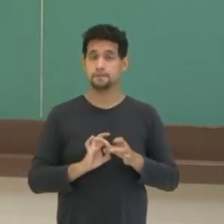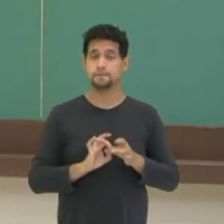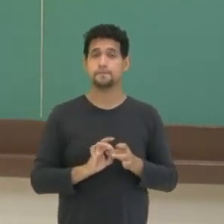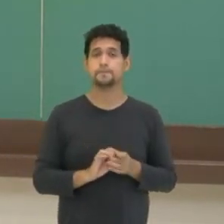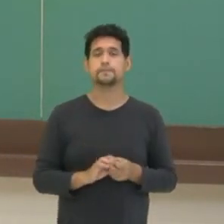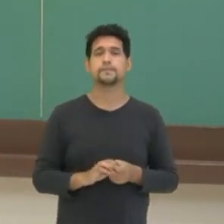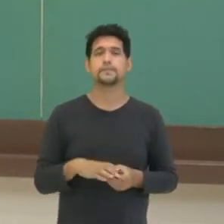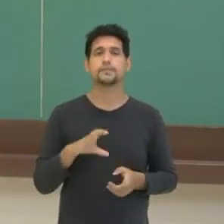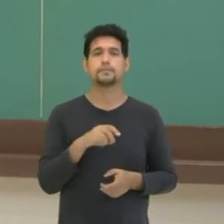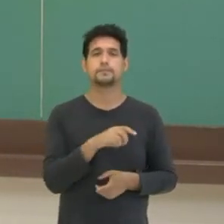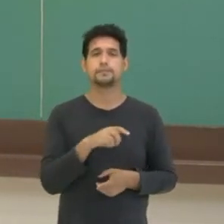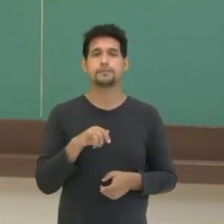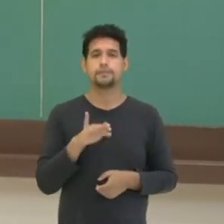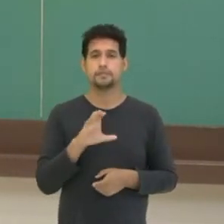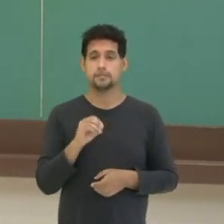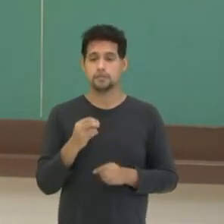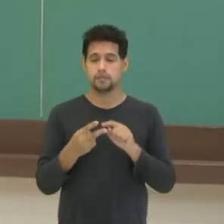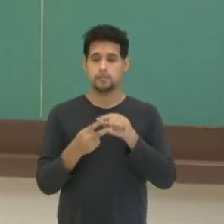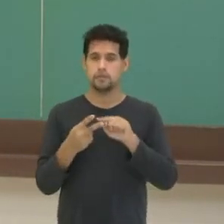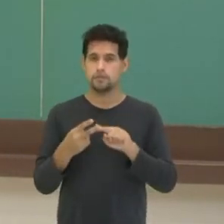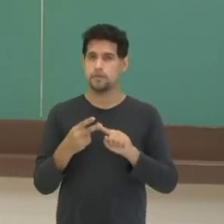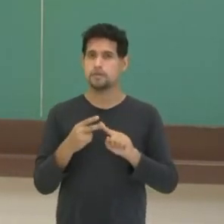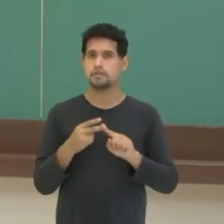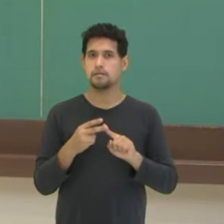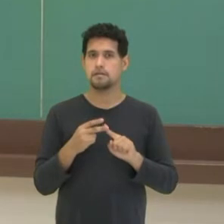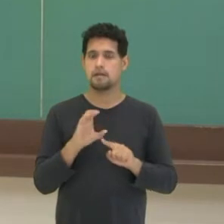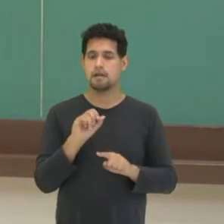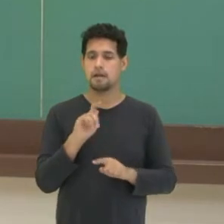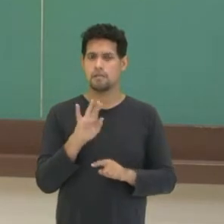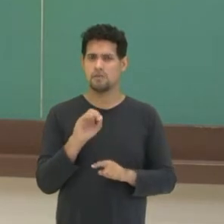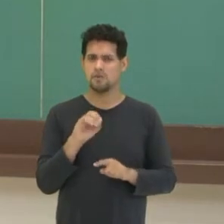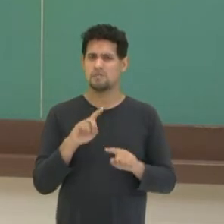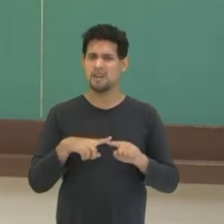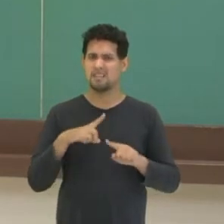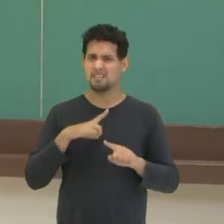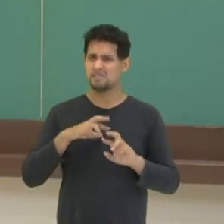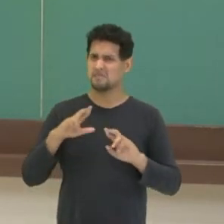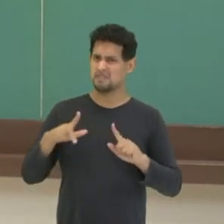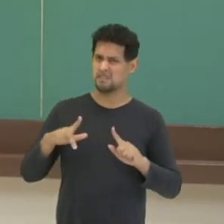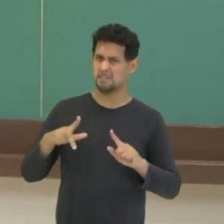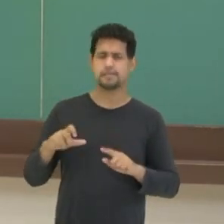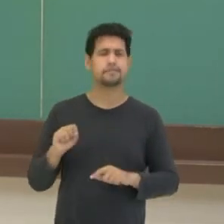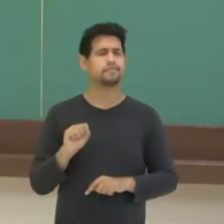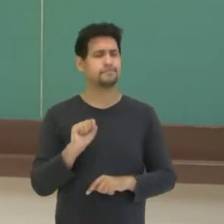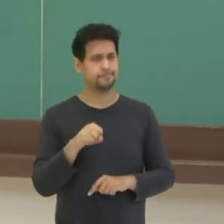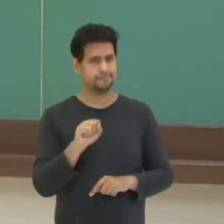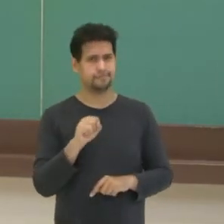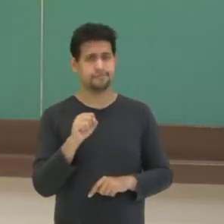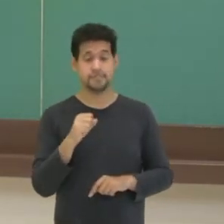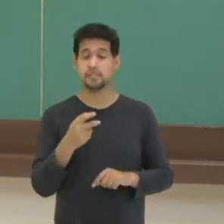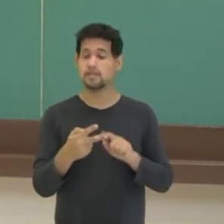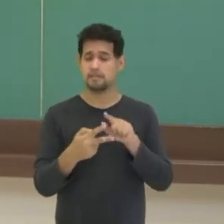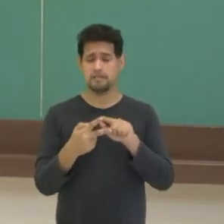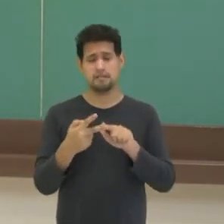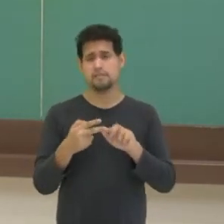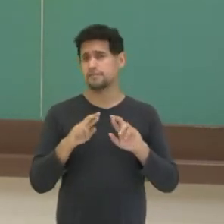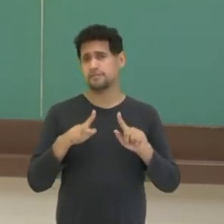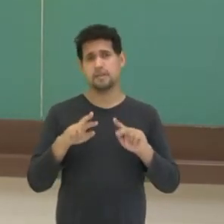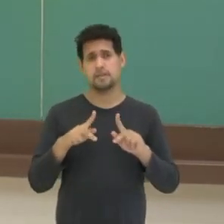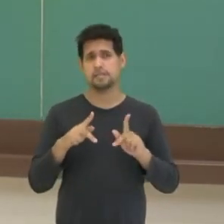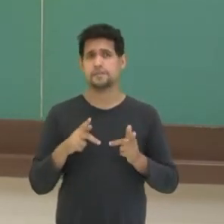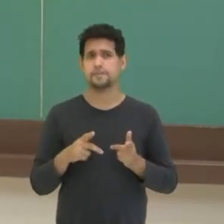entre 2 carbonos. E isso faz diferença, professor? Sim, são duas substâncias